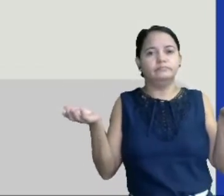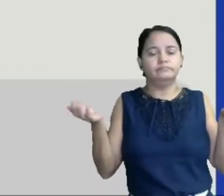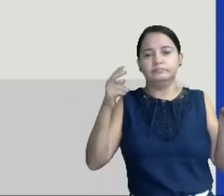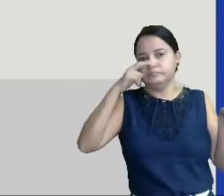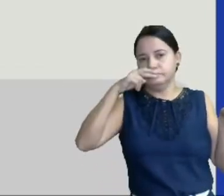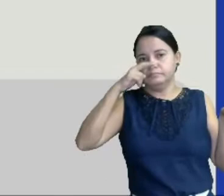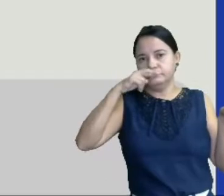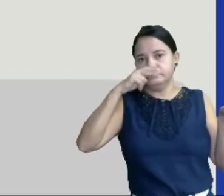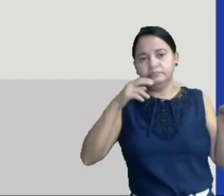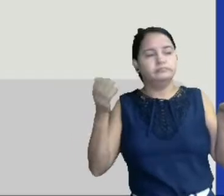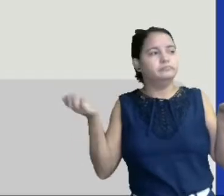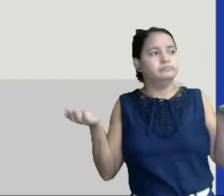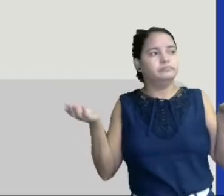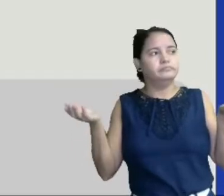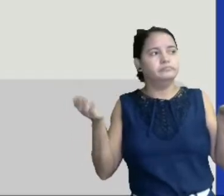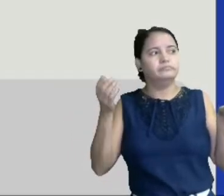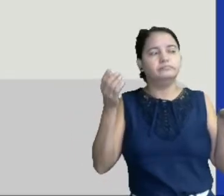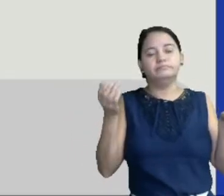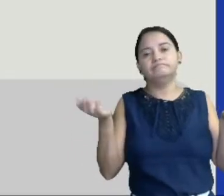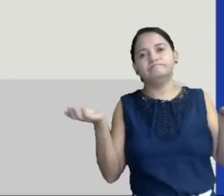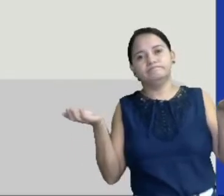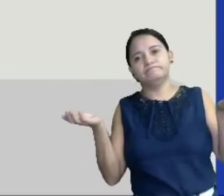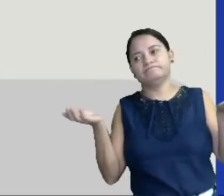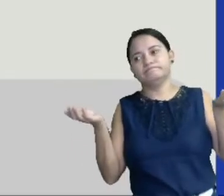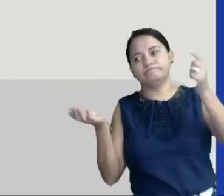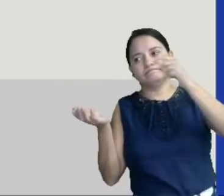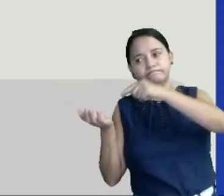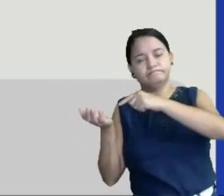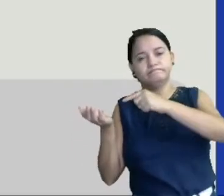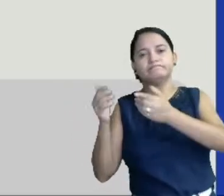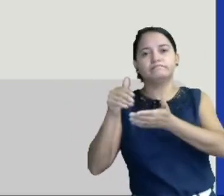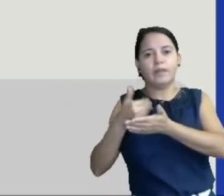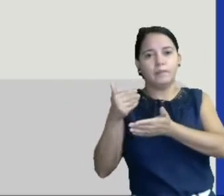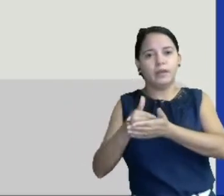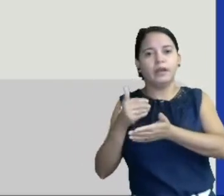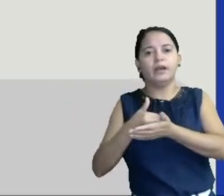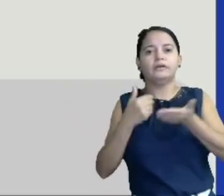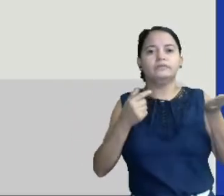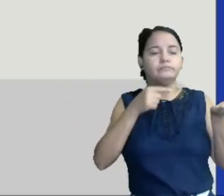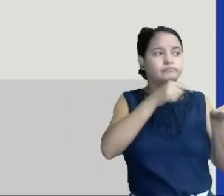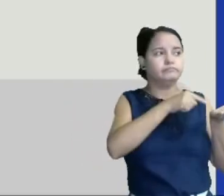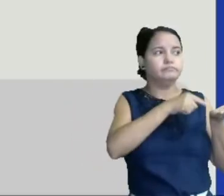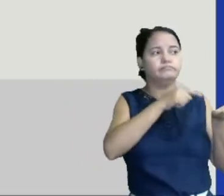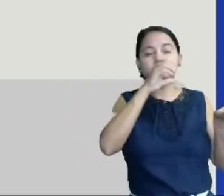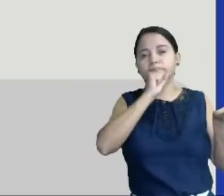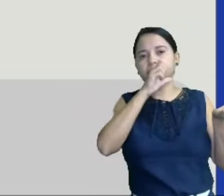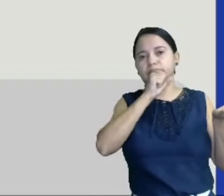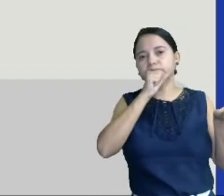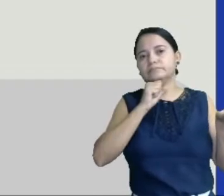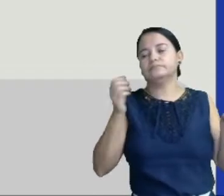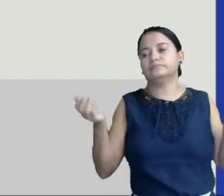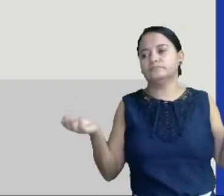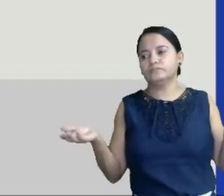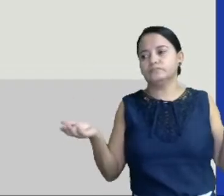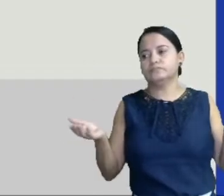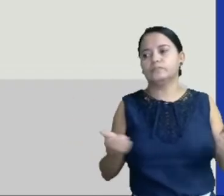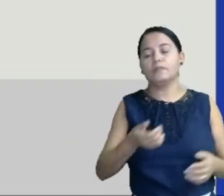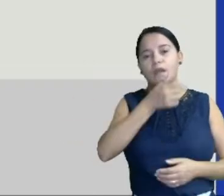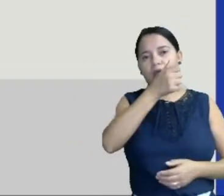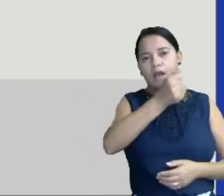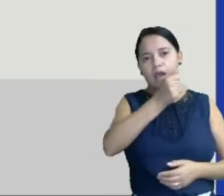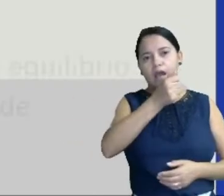mesma mesmo peso têm o mesmo peso que duas laranjas estão a igual a l